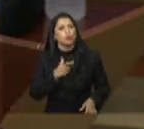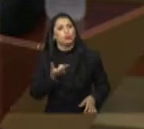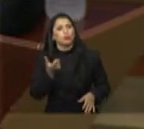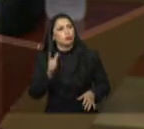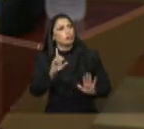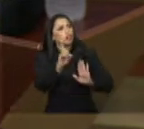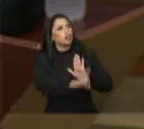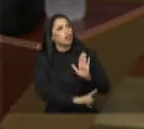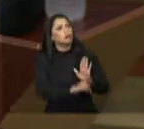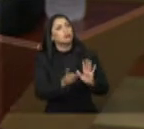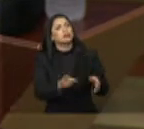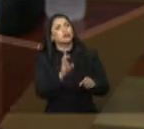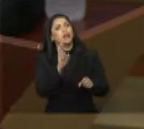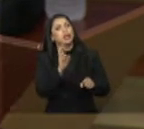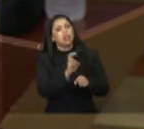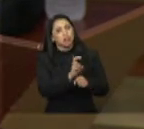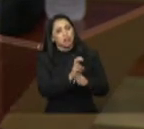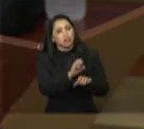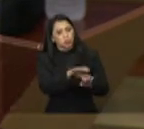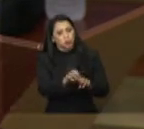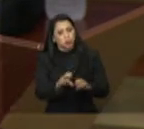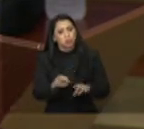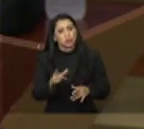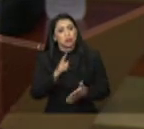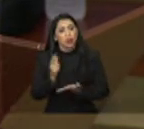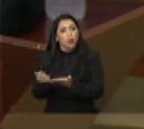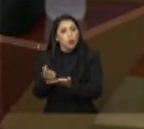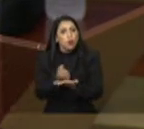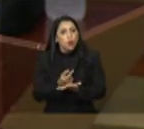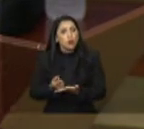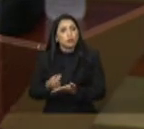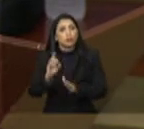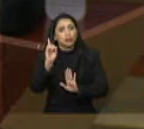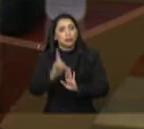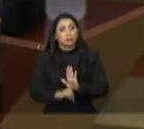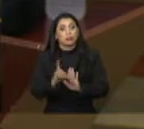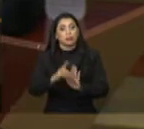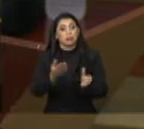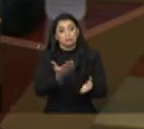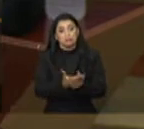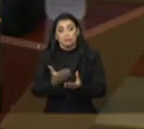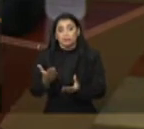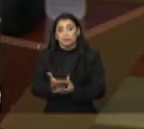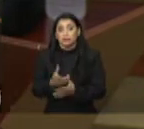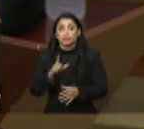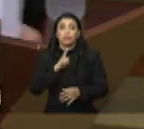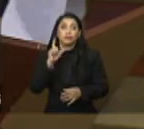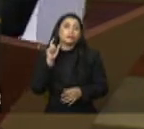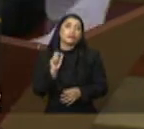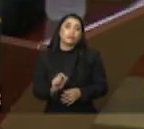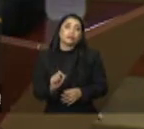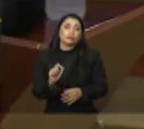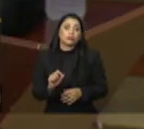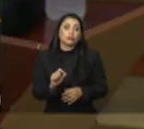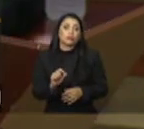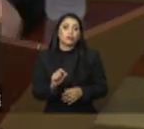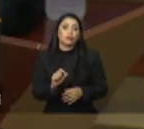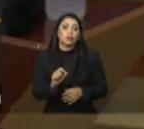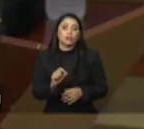a tentar para as repercussões financeiras e orçamentárias do desfecho dali que desbordam do próprio entre federativo